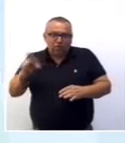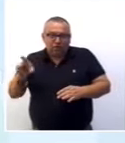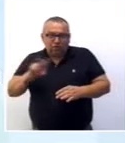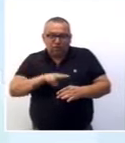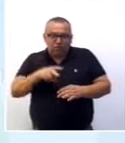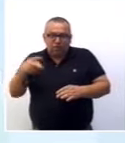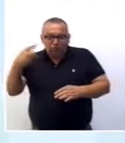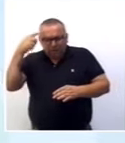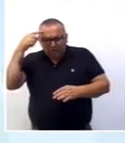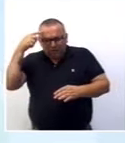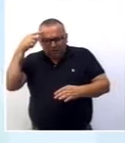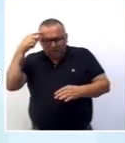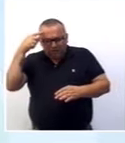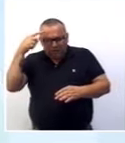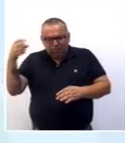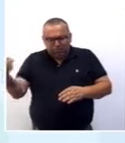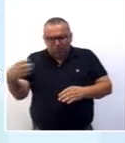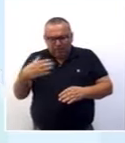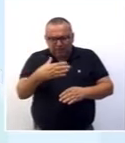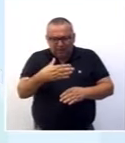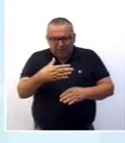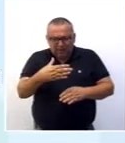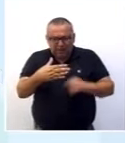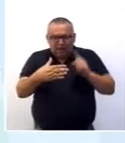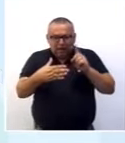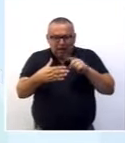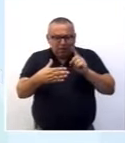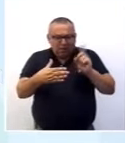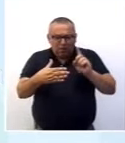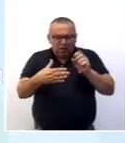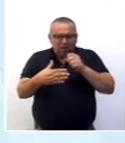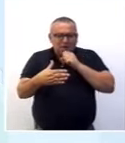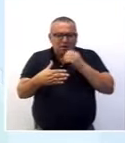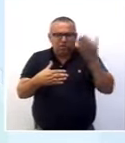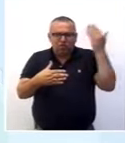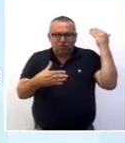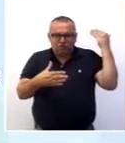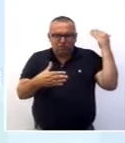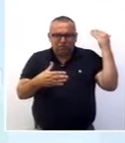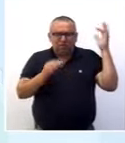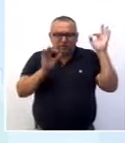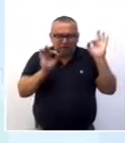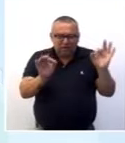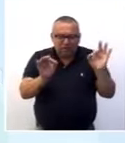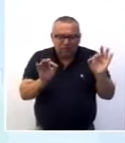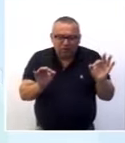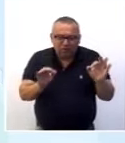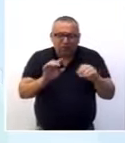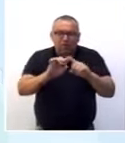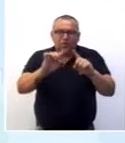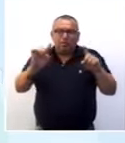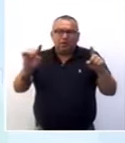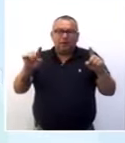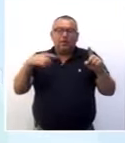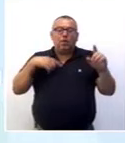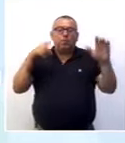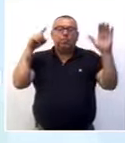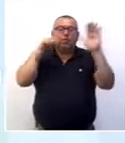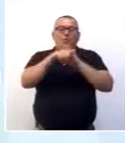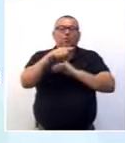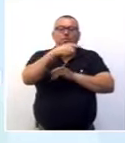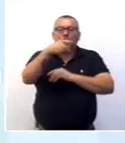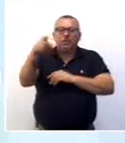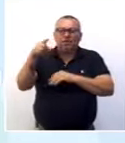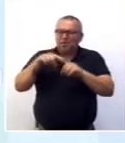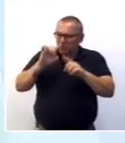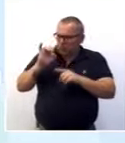Pensamos moderno, algo que não é antigo, certo? Uhum. A partir dessa ideia, eu pergunto a vocês, mas será